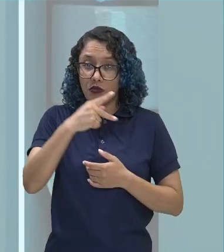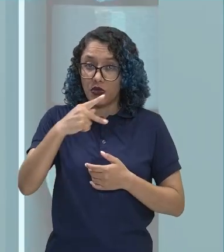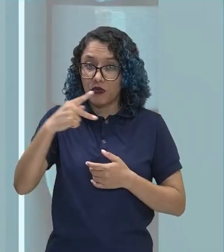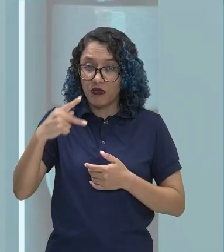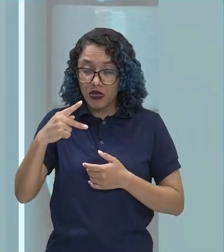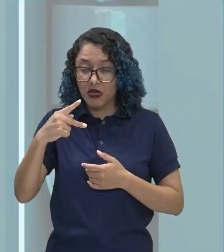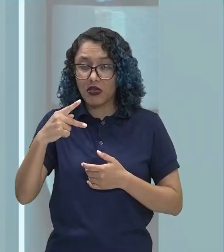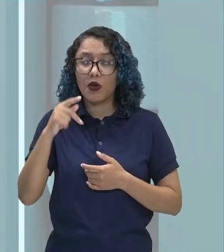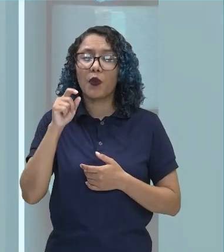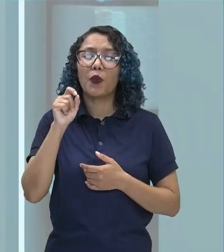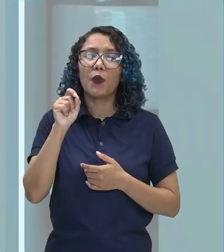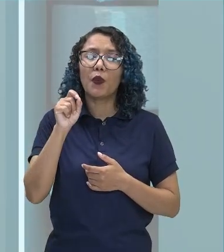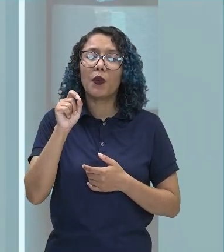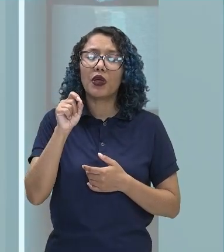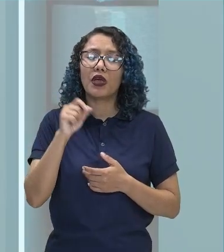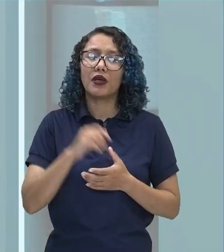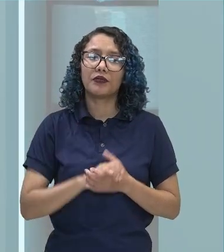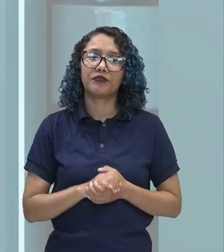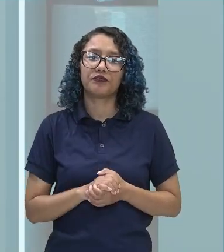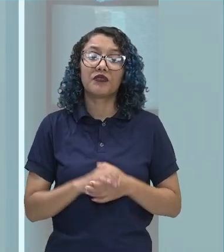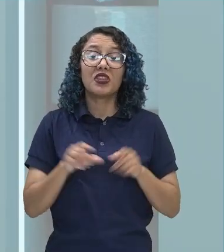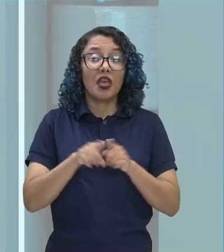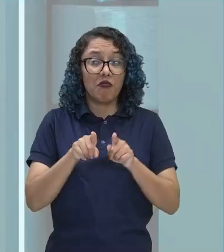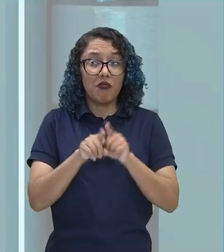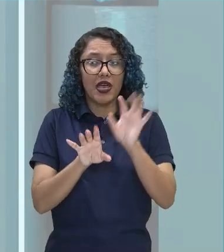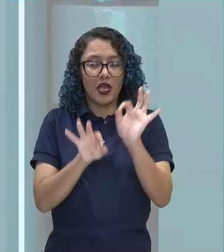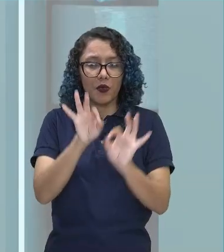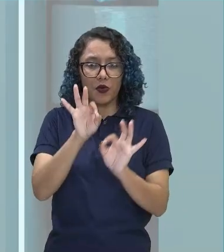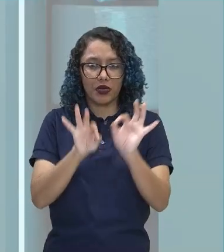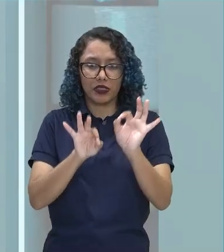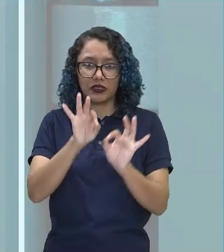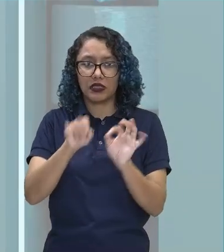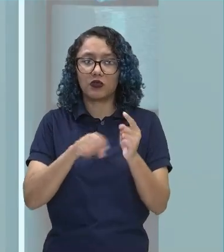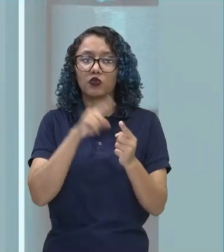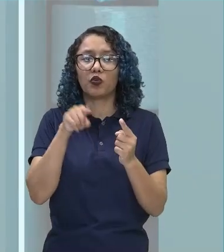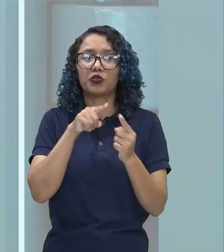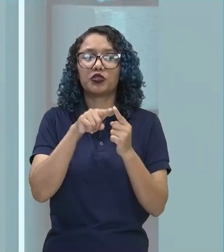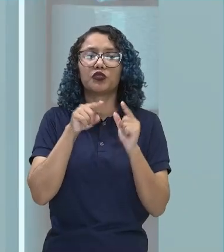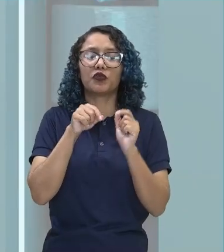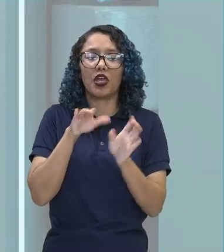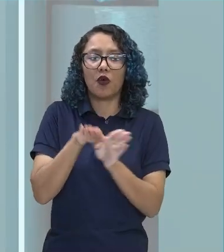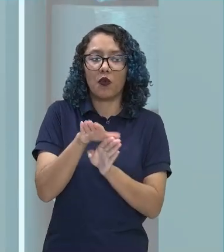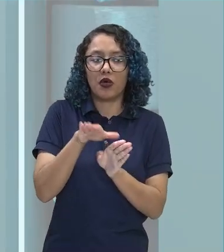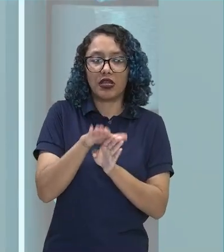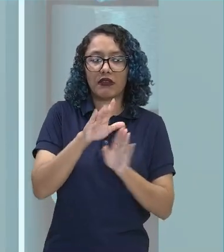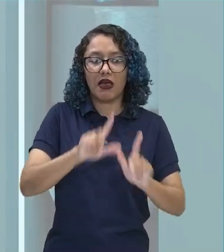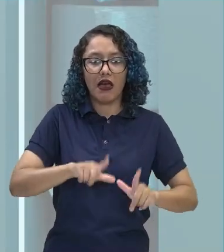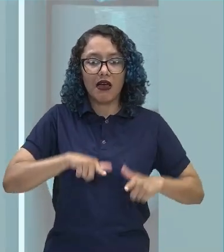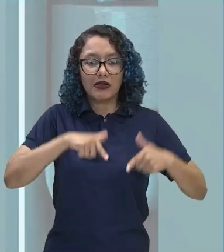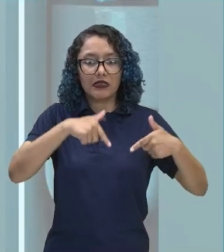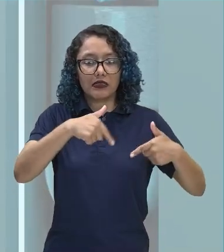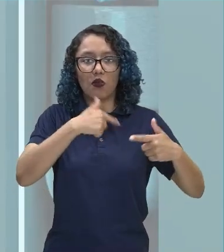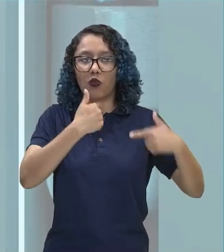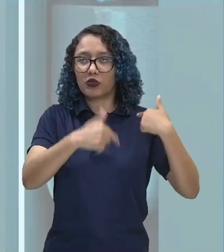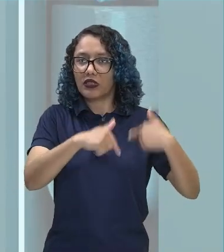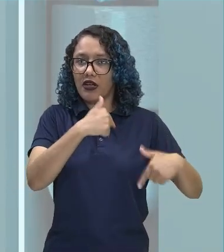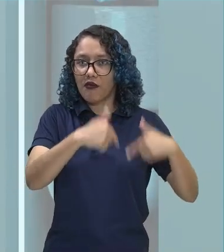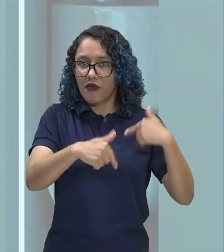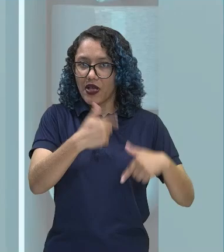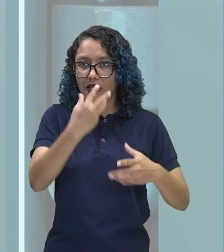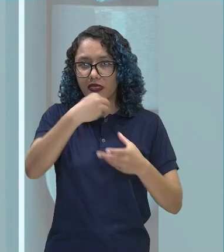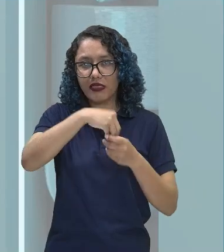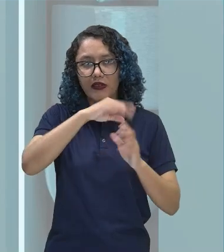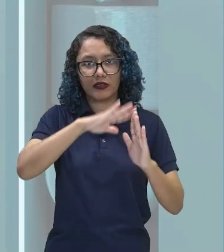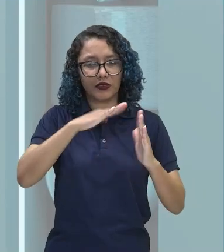também é construído para direcionar, né, as ações da escola, que isso é importantíssimo